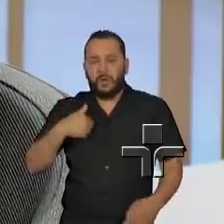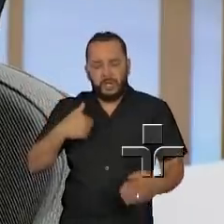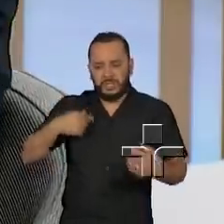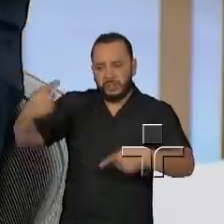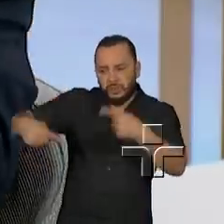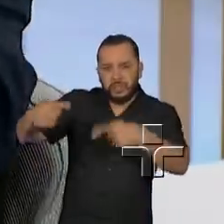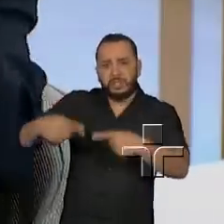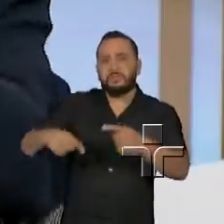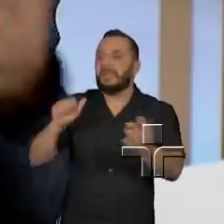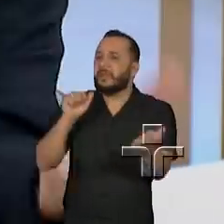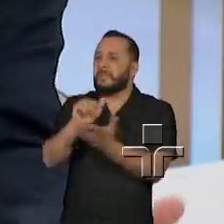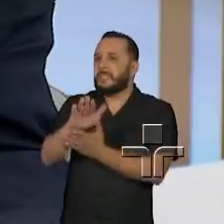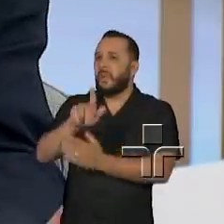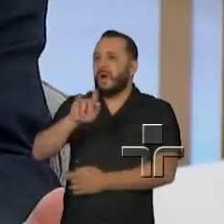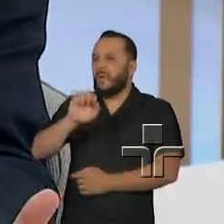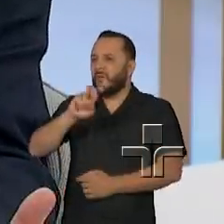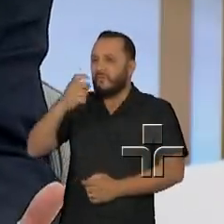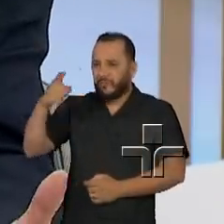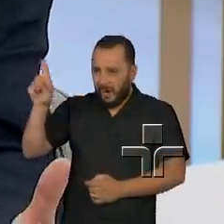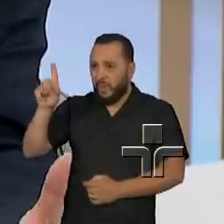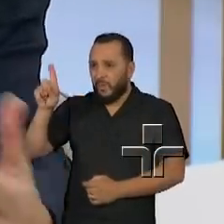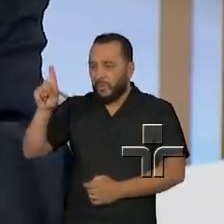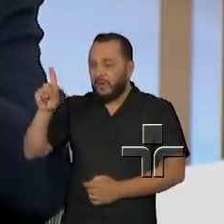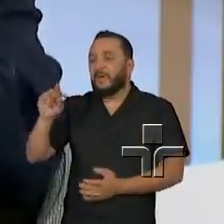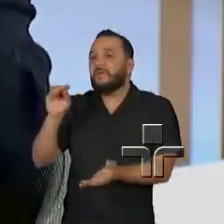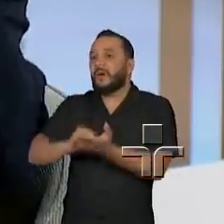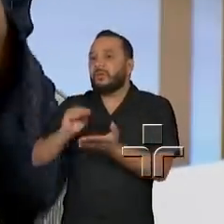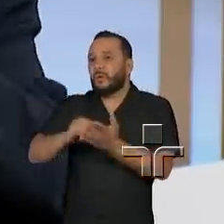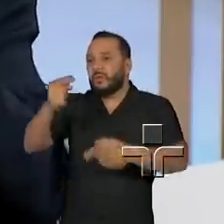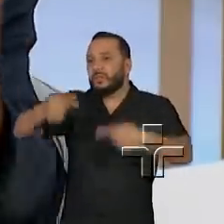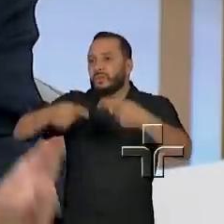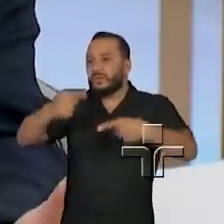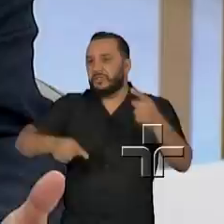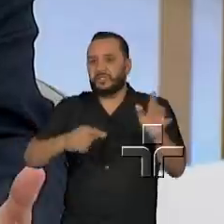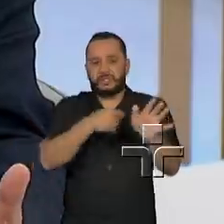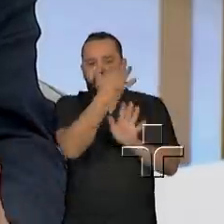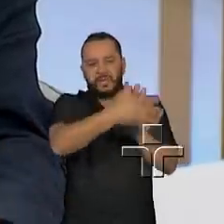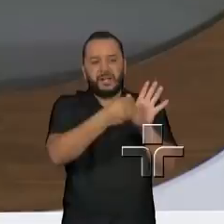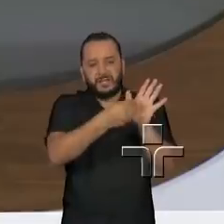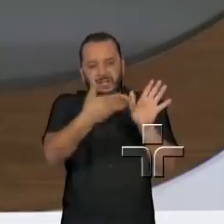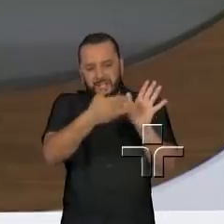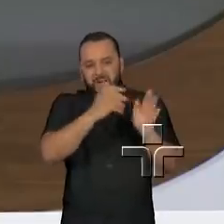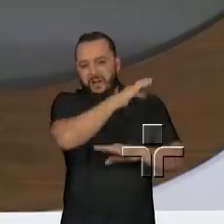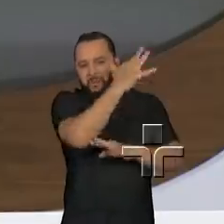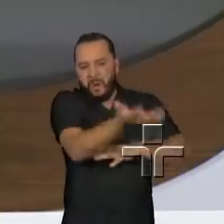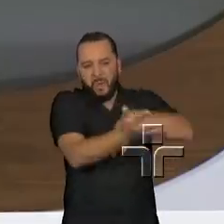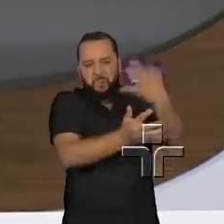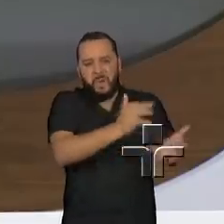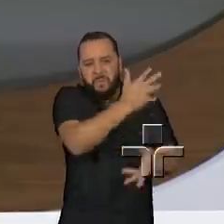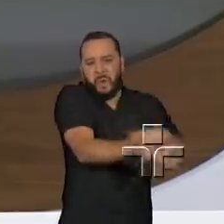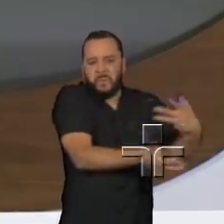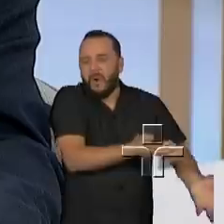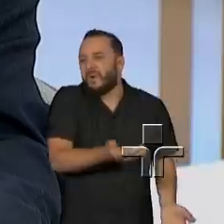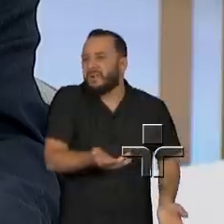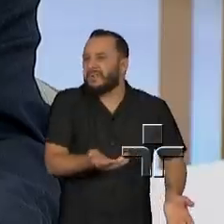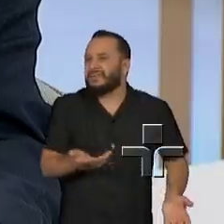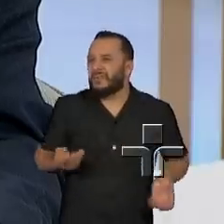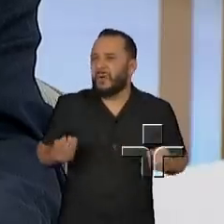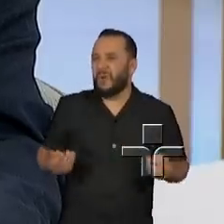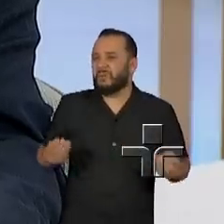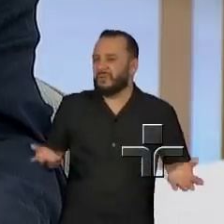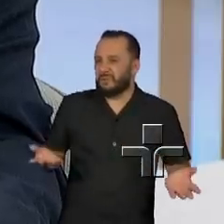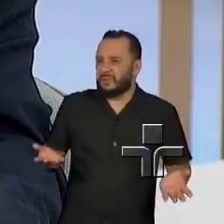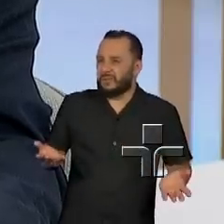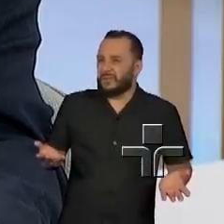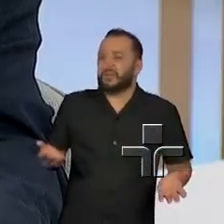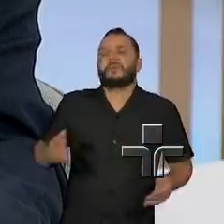e não discutiu o desmatamento da Amazônia. Então a gente acaba se perdendo numa cortina de fumaça. O que é importante, o que é relevante, é que o país é um